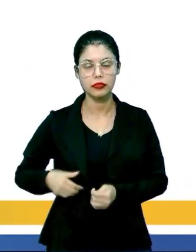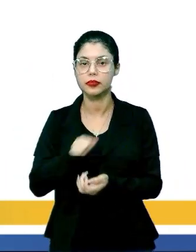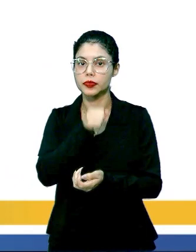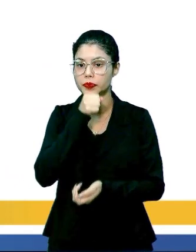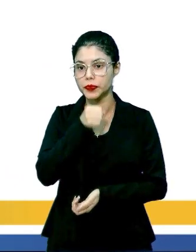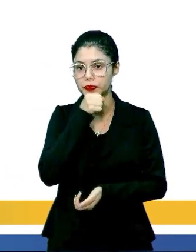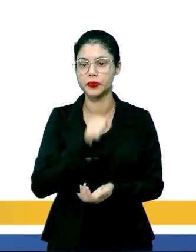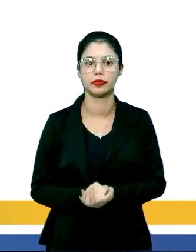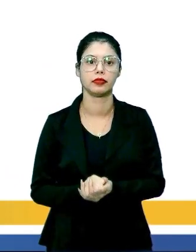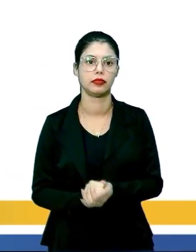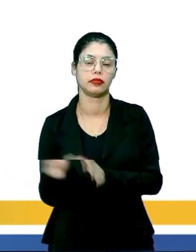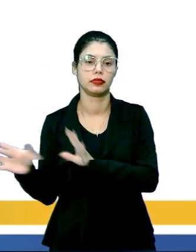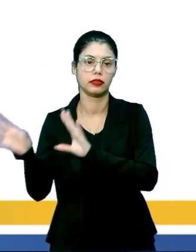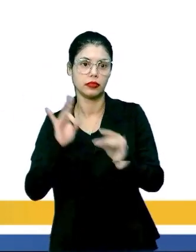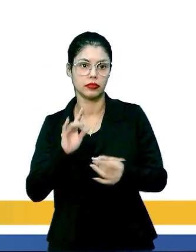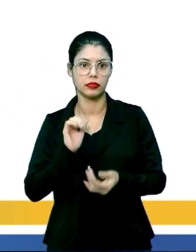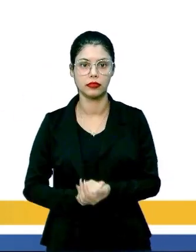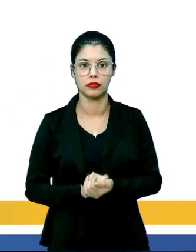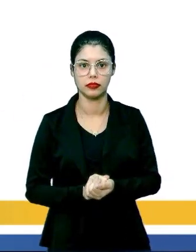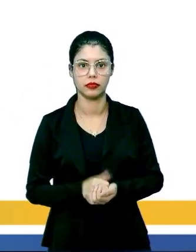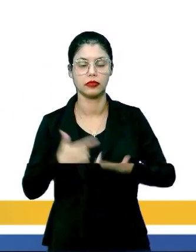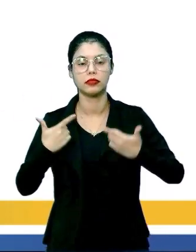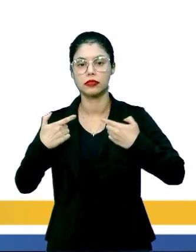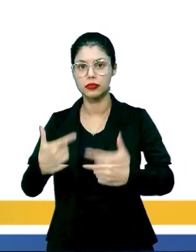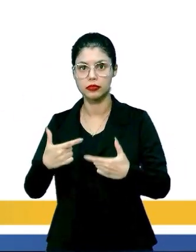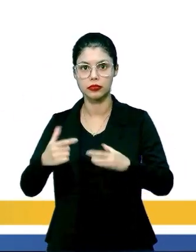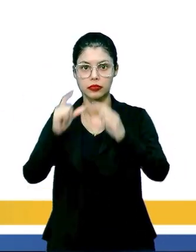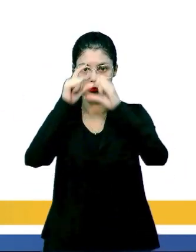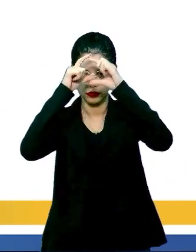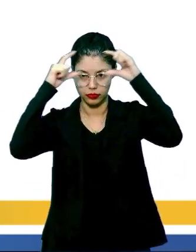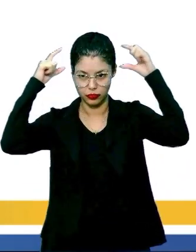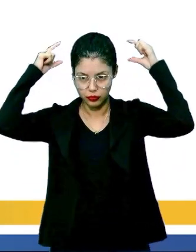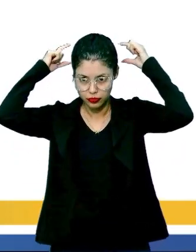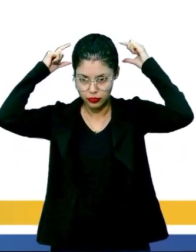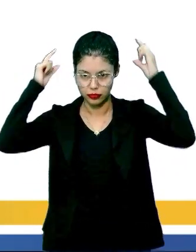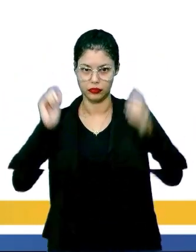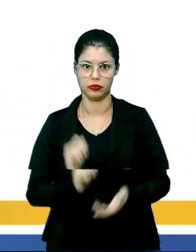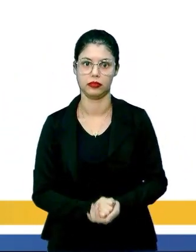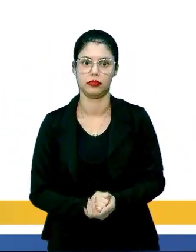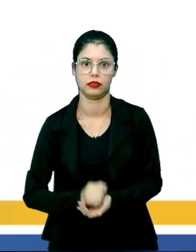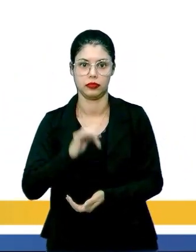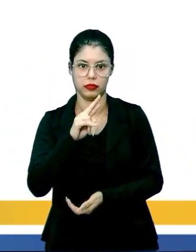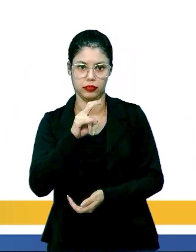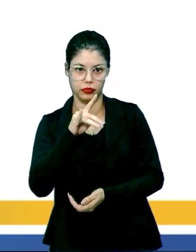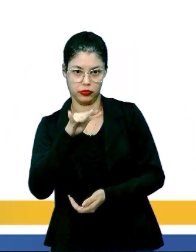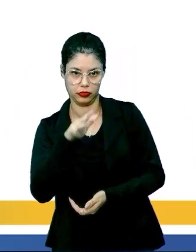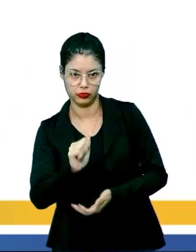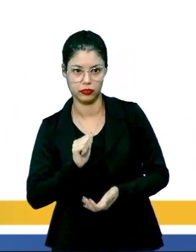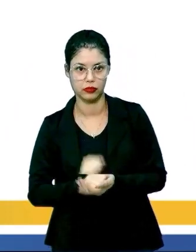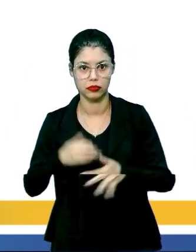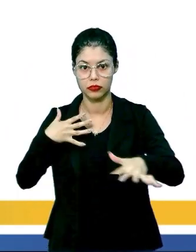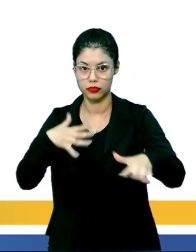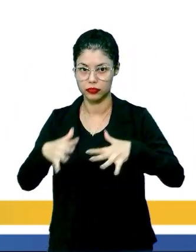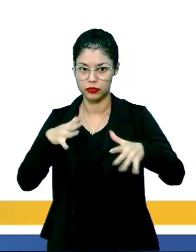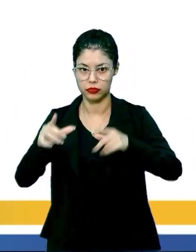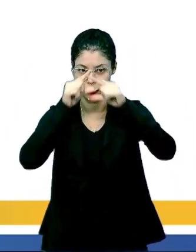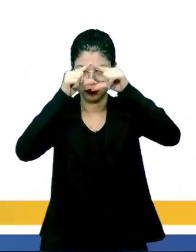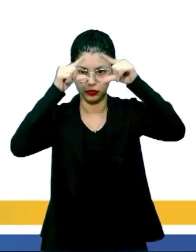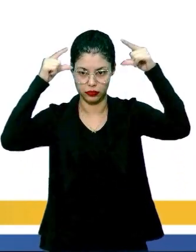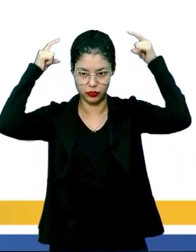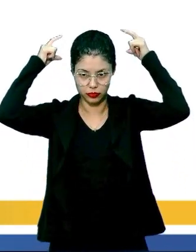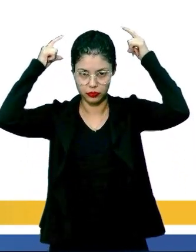Velha. Entre eles eu trouxe para vocês hoje a Guerra de Canudos, a Guerra do Contestado, o movimento